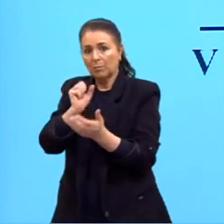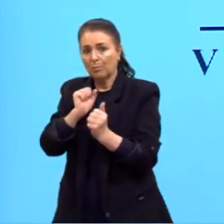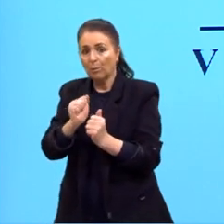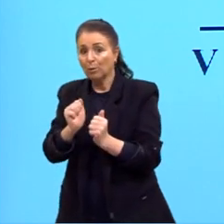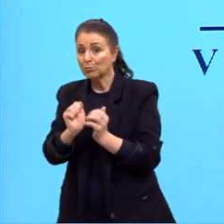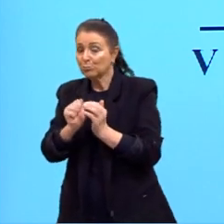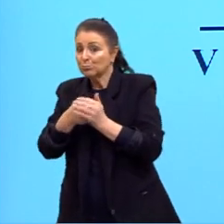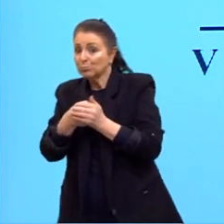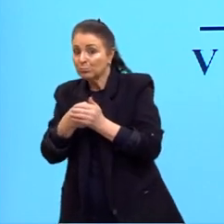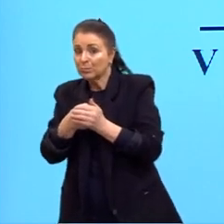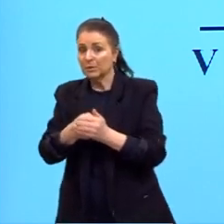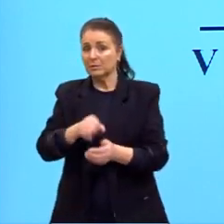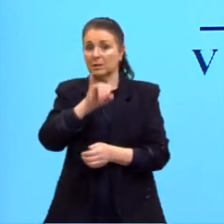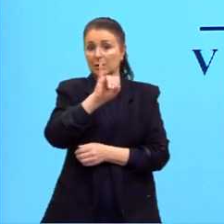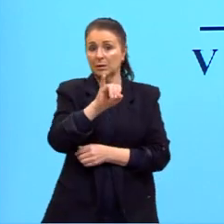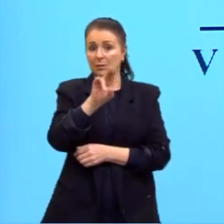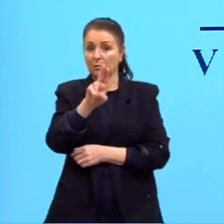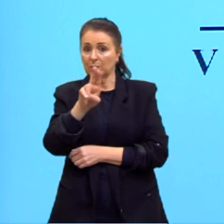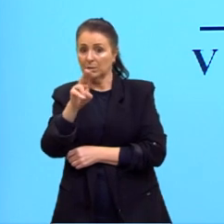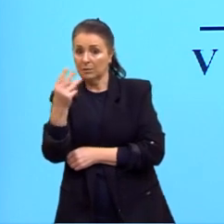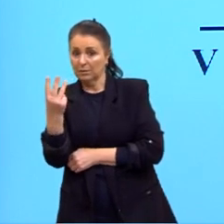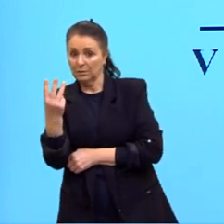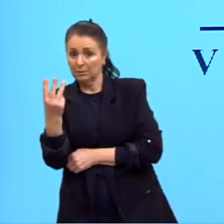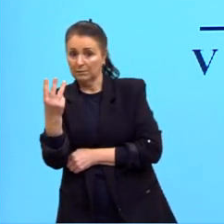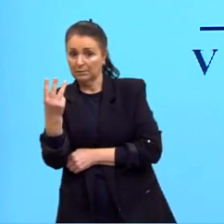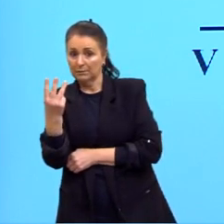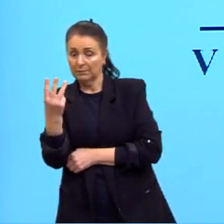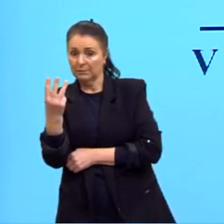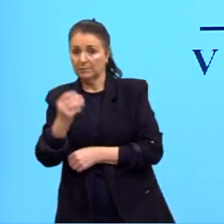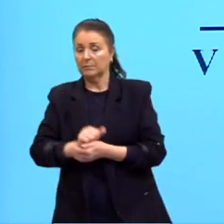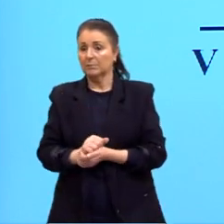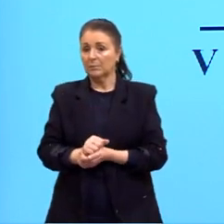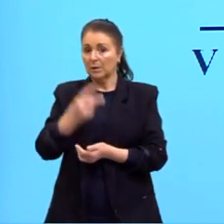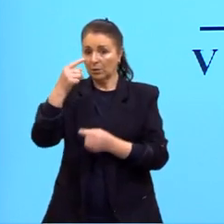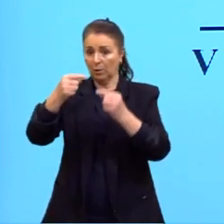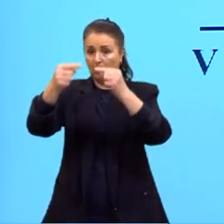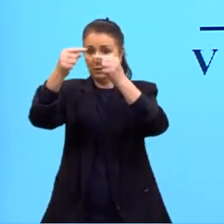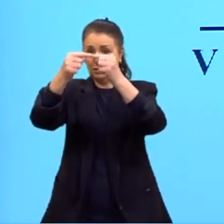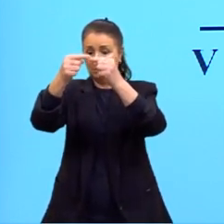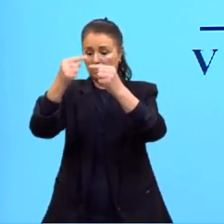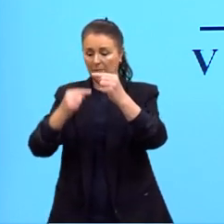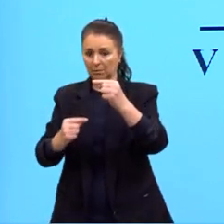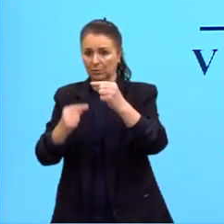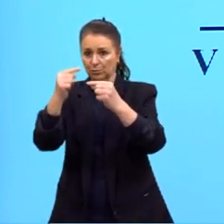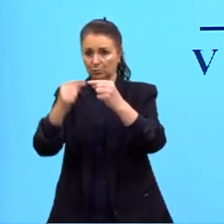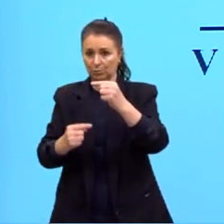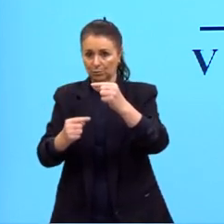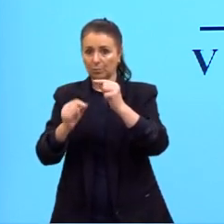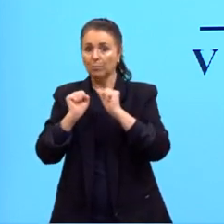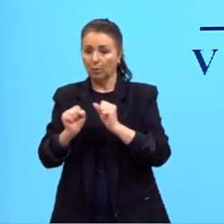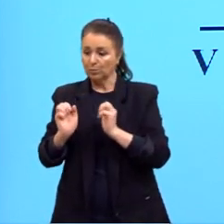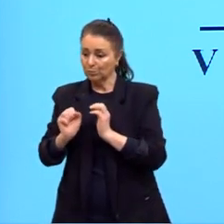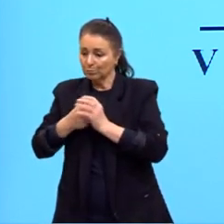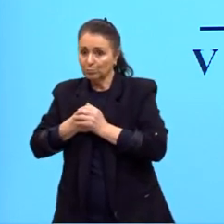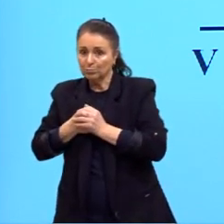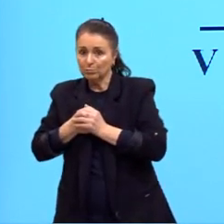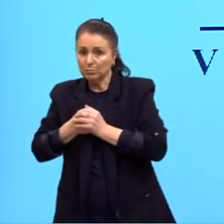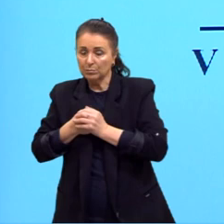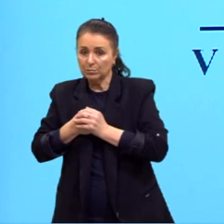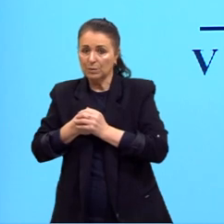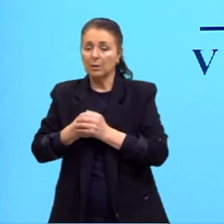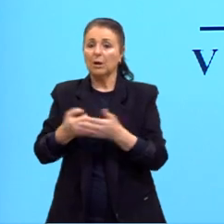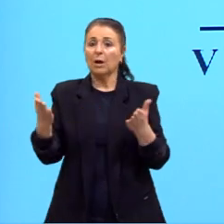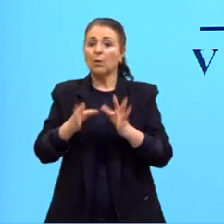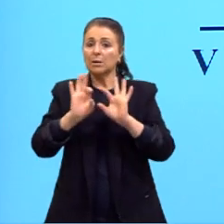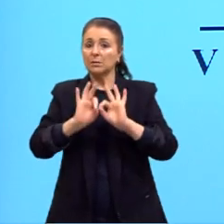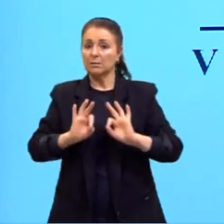omitir esse ido expressa certo tanto aqui né como aqui embaixo a gente vai ao mentir ele Pronto